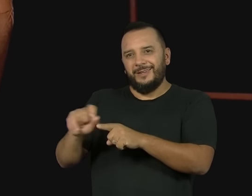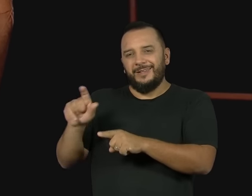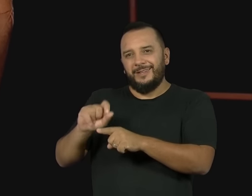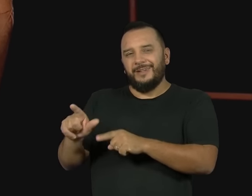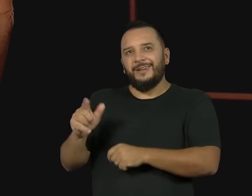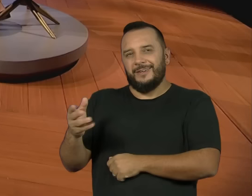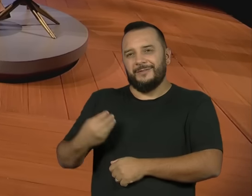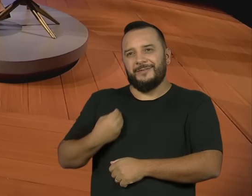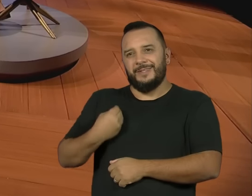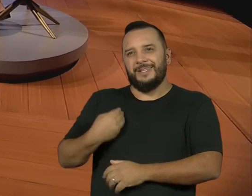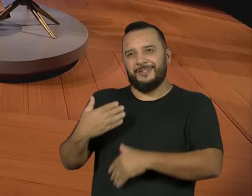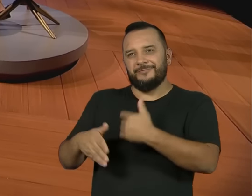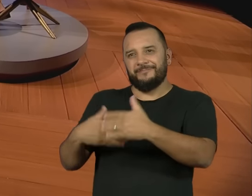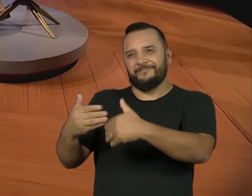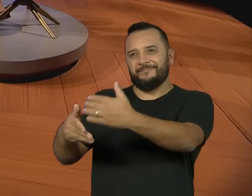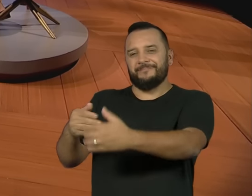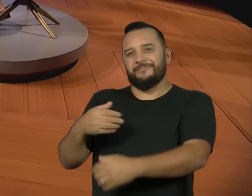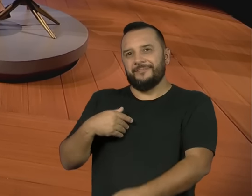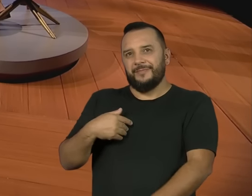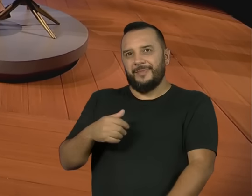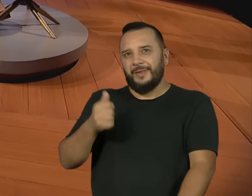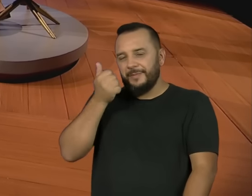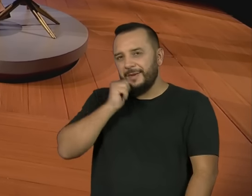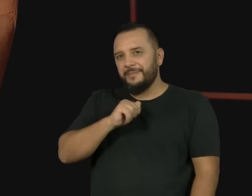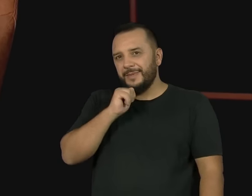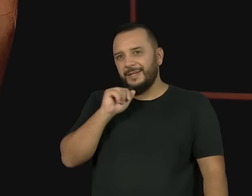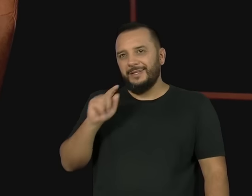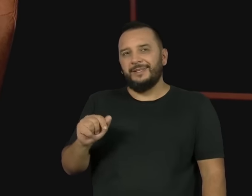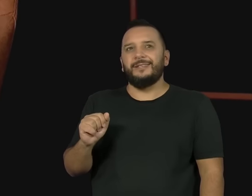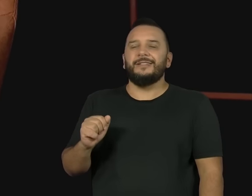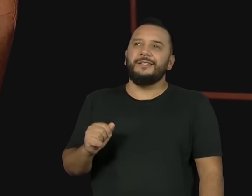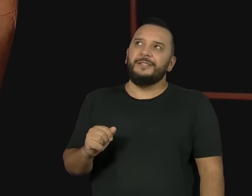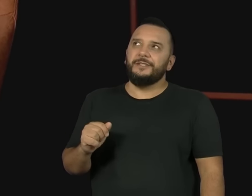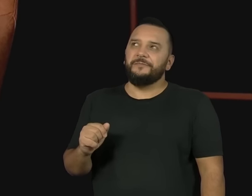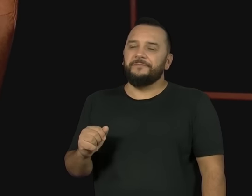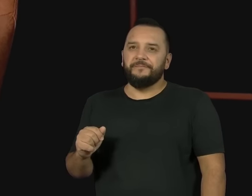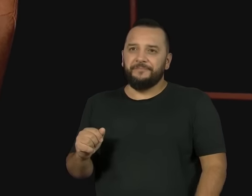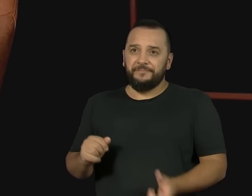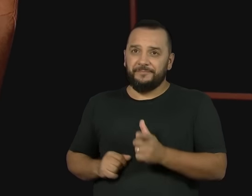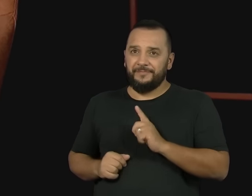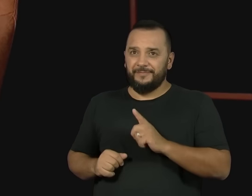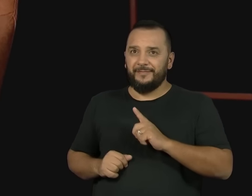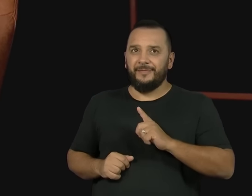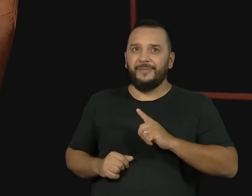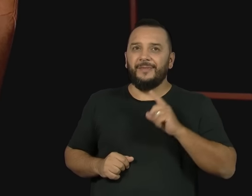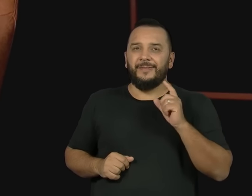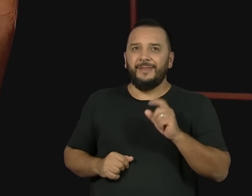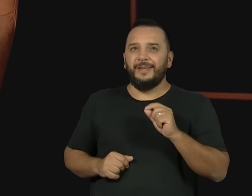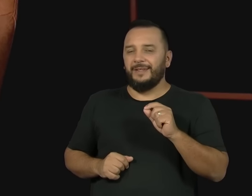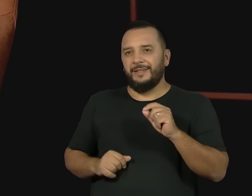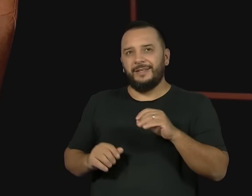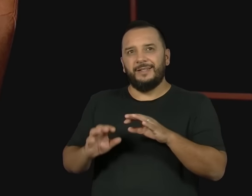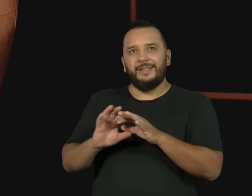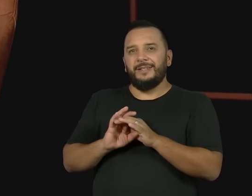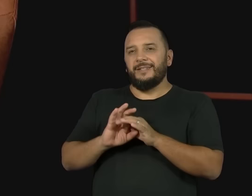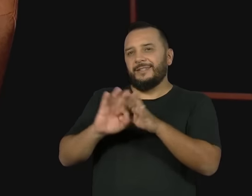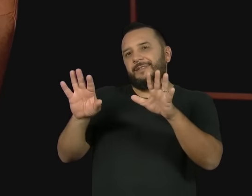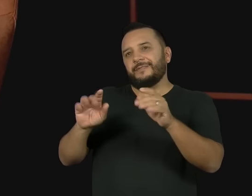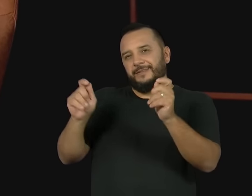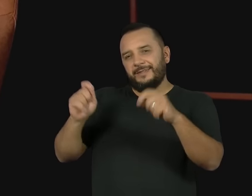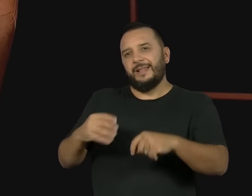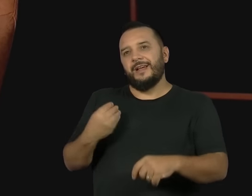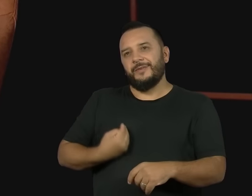tocaram a vida, né? Minha mãe, como vocês imaginam, ela estava absolutamente absorvida para a